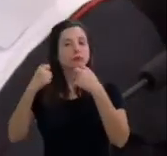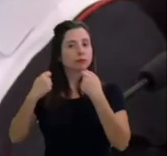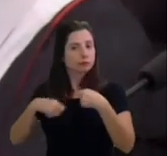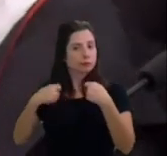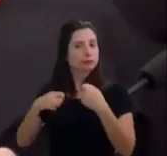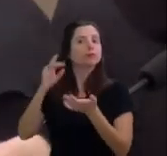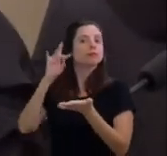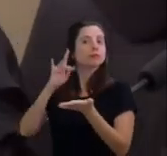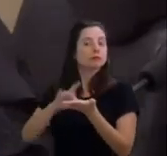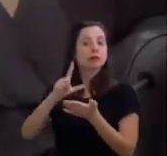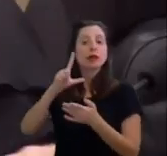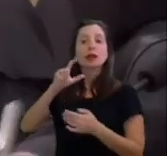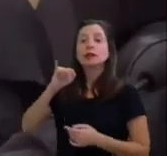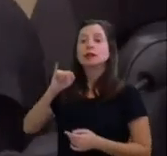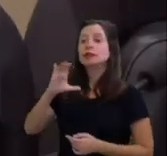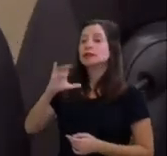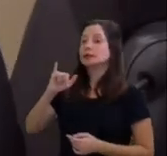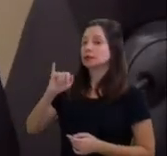E, nesse ponto,